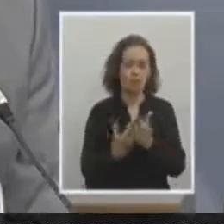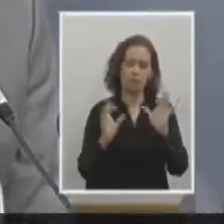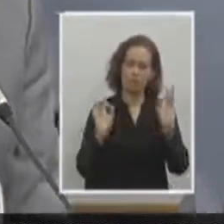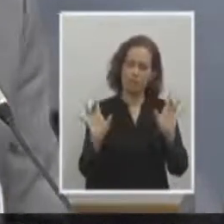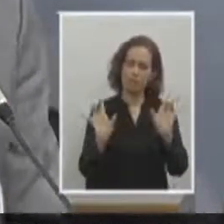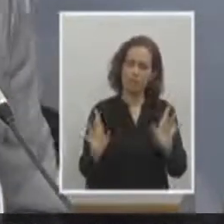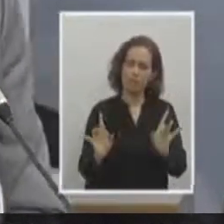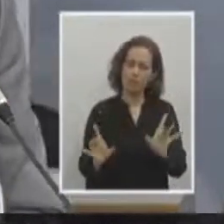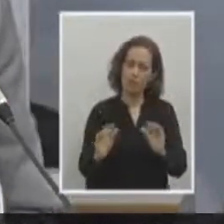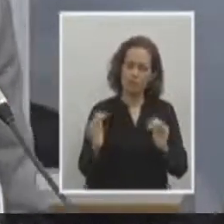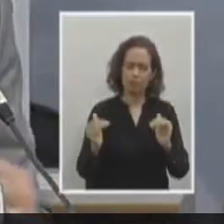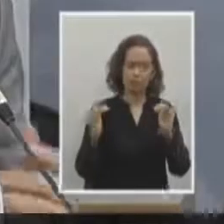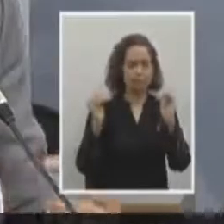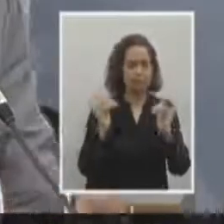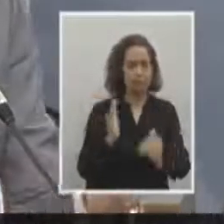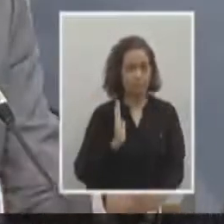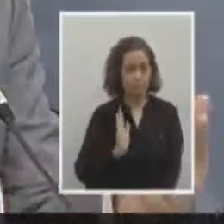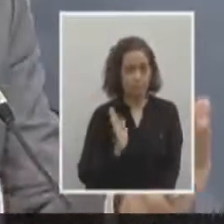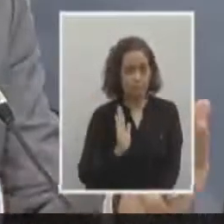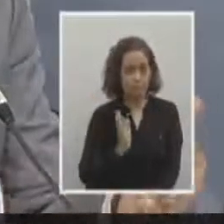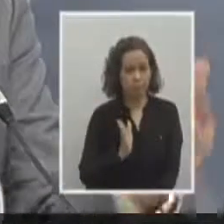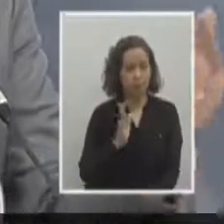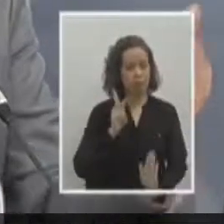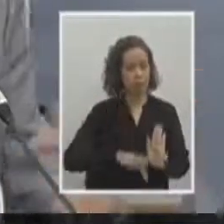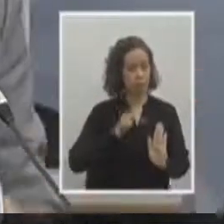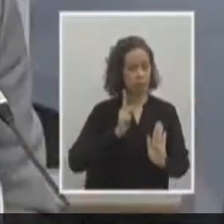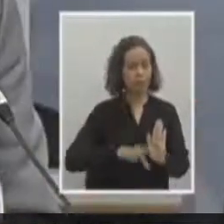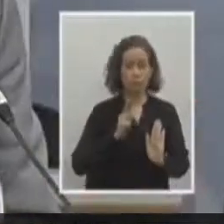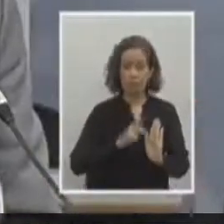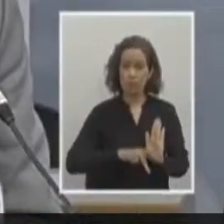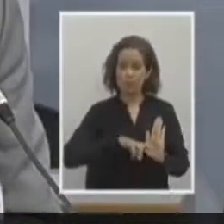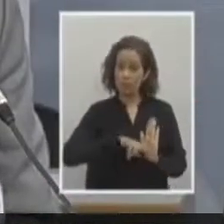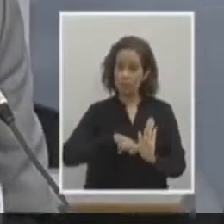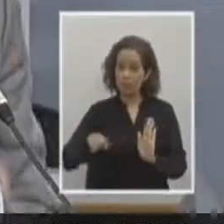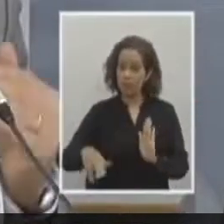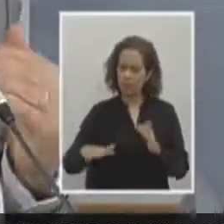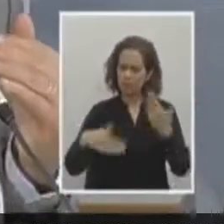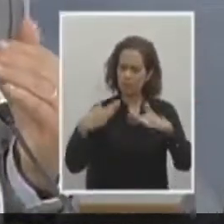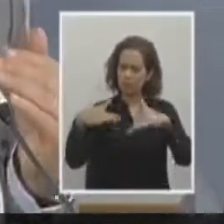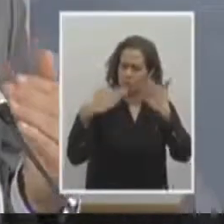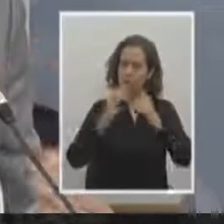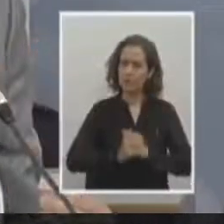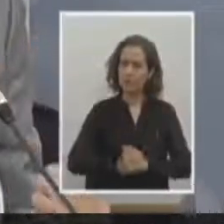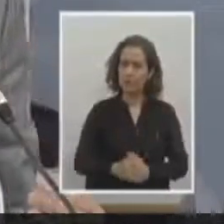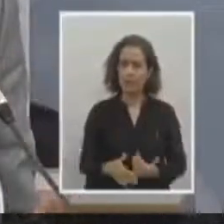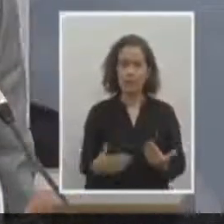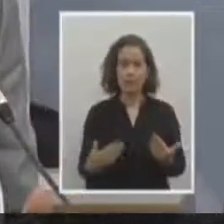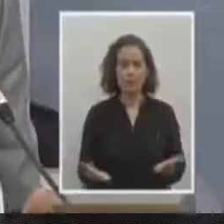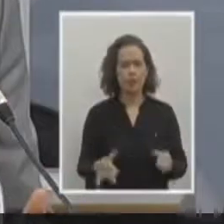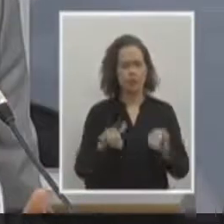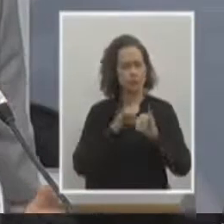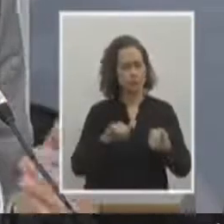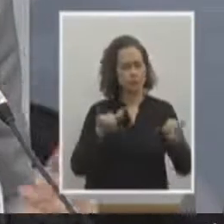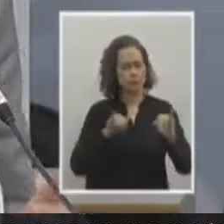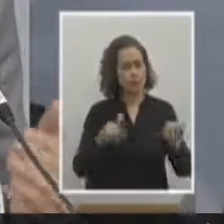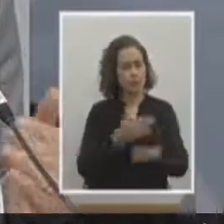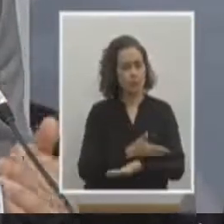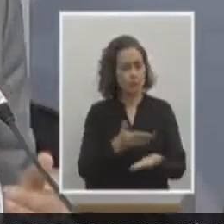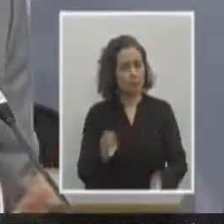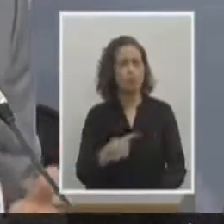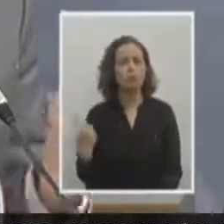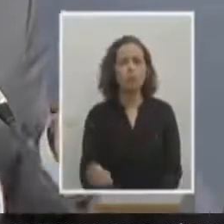outro patamar de Minas Gerais e com projetos de crescimento. Então, eu quero deixar aqui uma mensagem. Nós